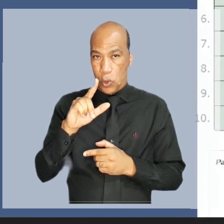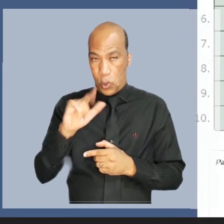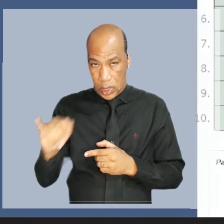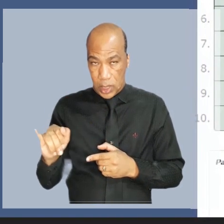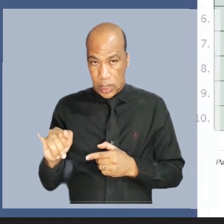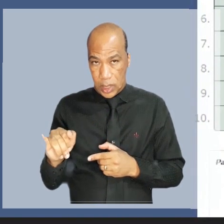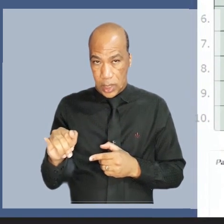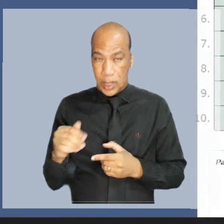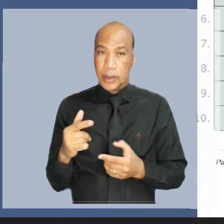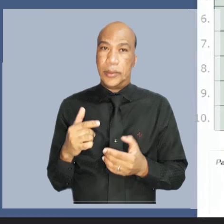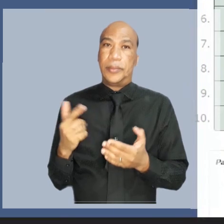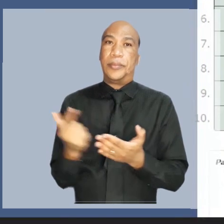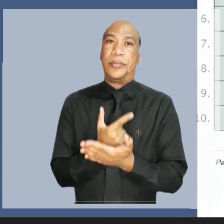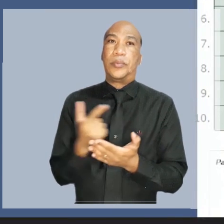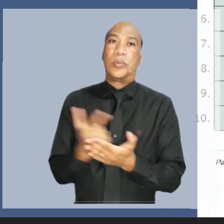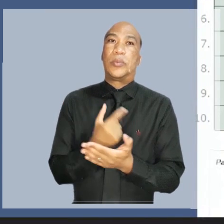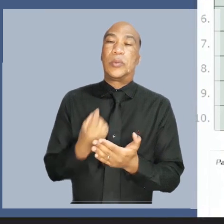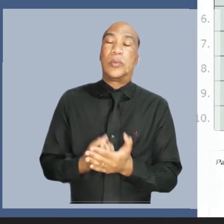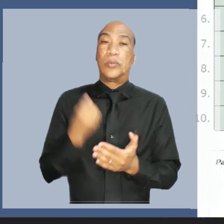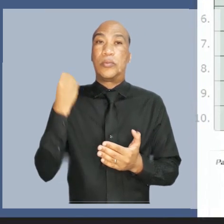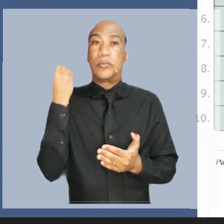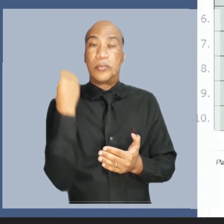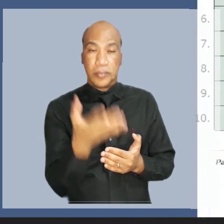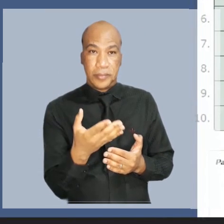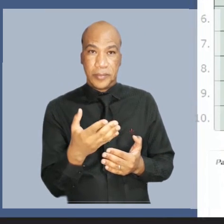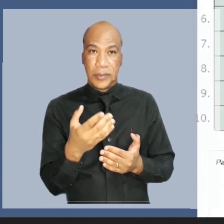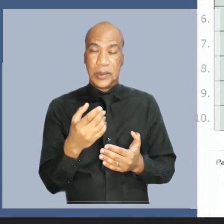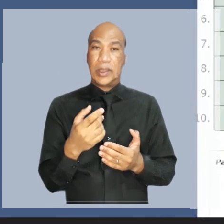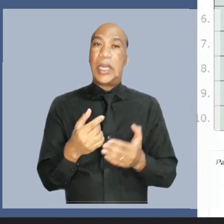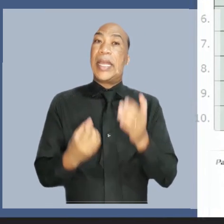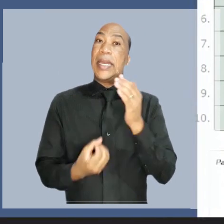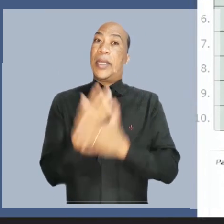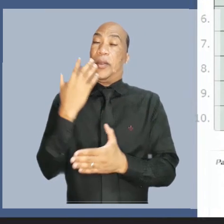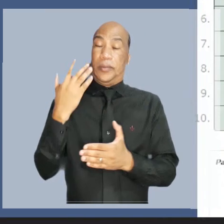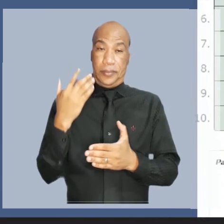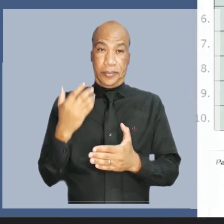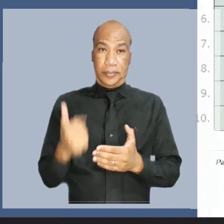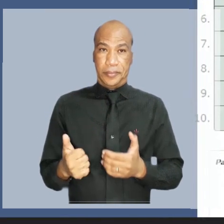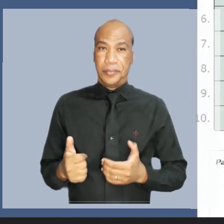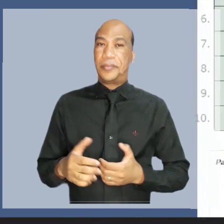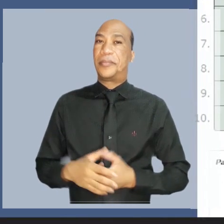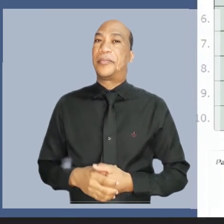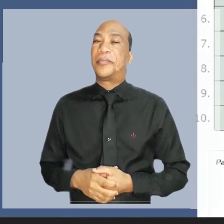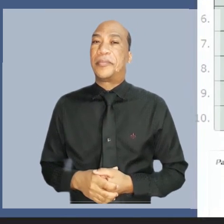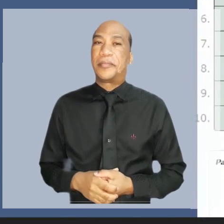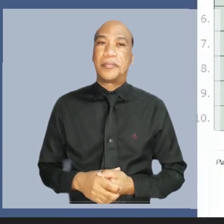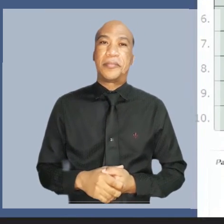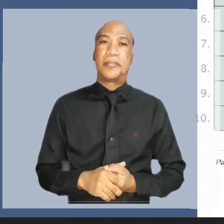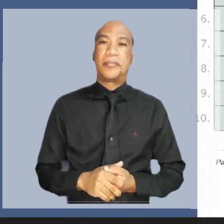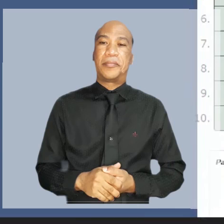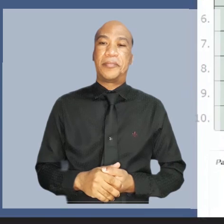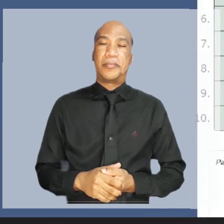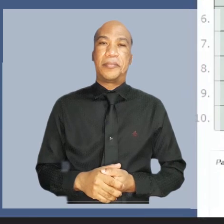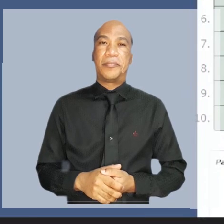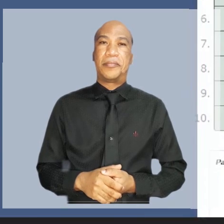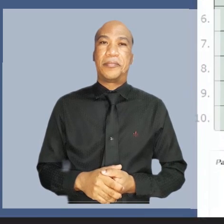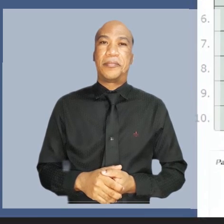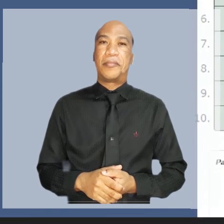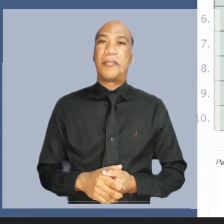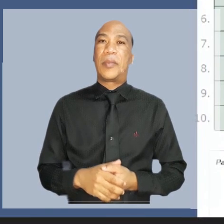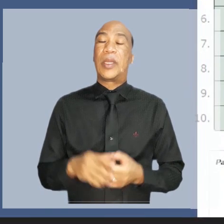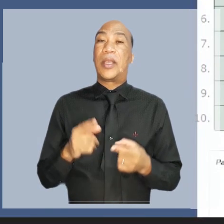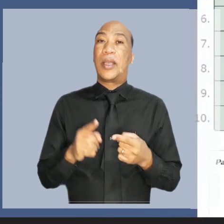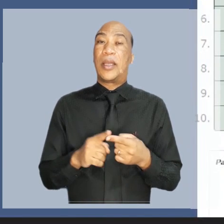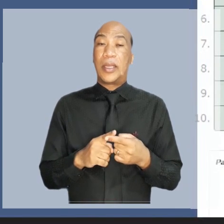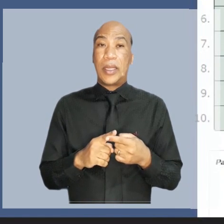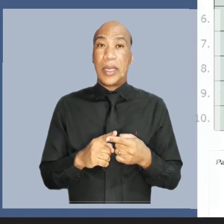Ciência, Tecnologia e Inovação. Os livros irão para Rafaela Cristina Gomes de Paula, Abelina Maria Rodrigues